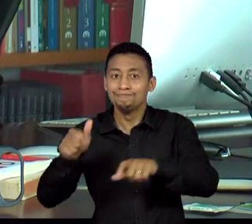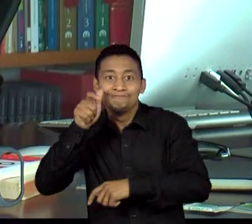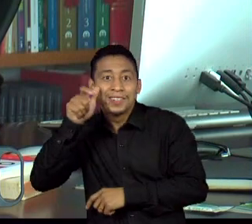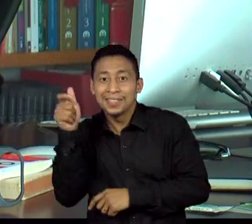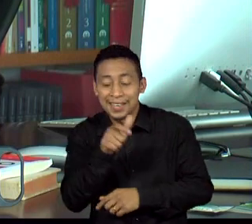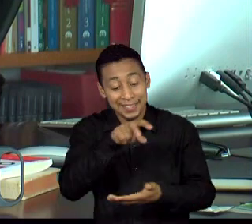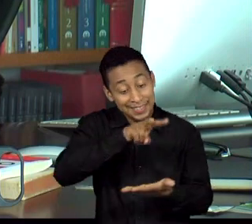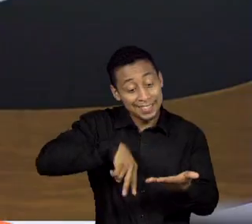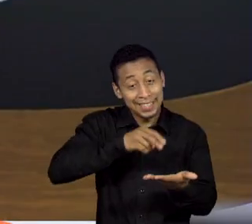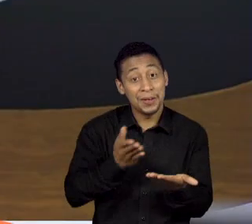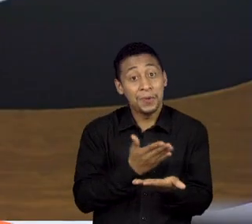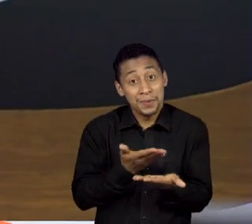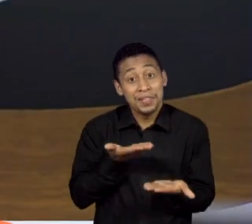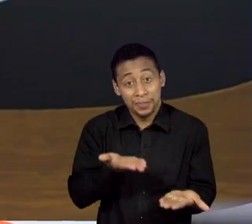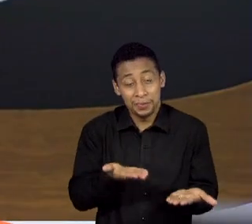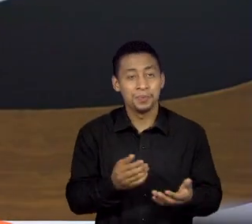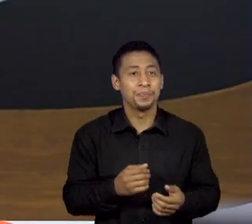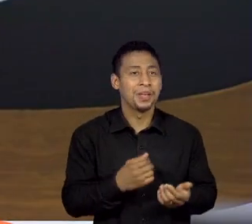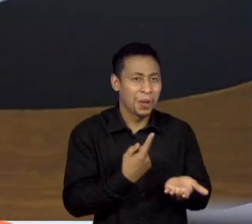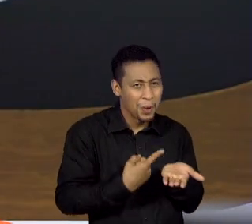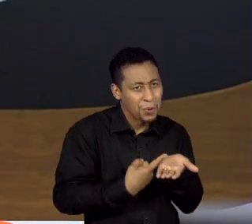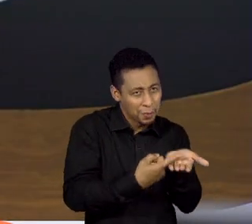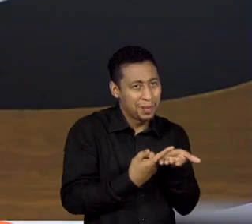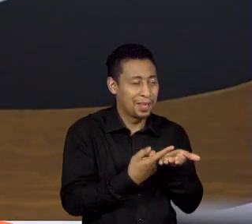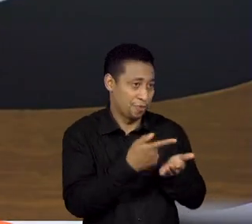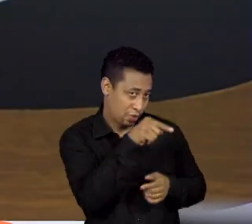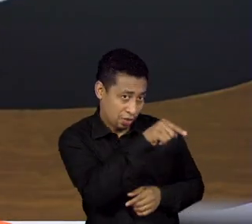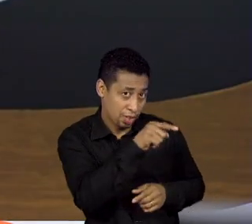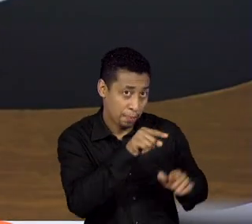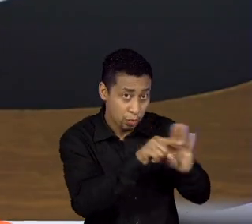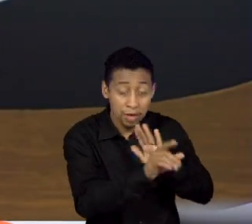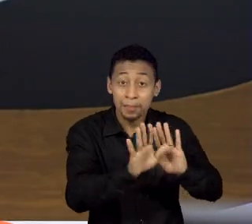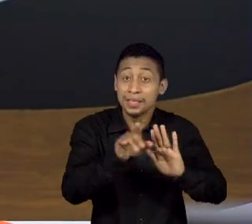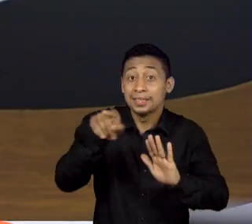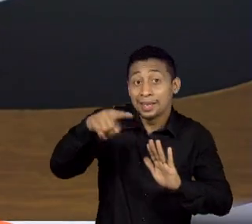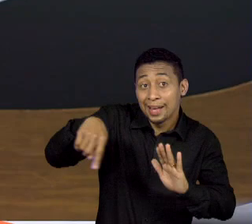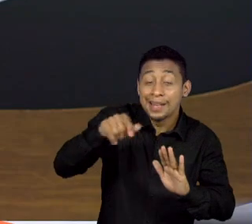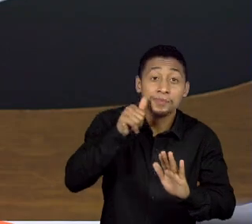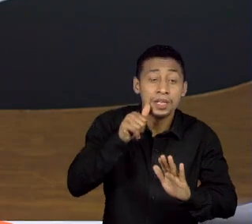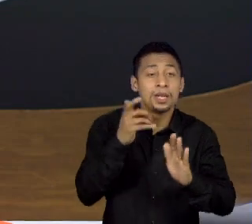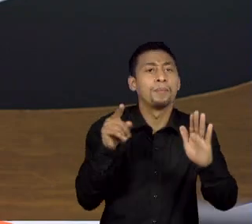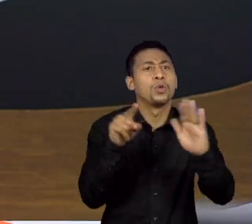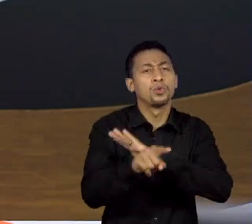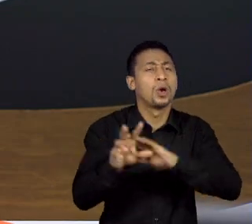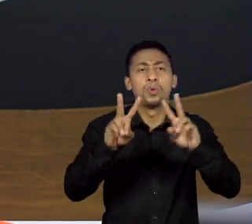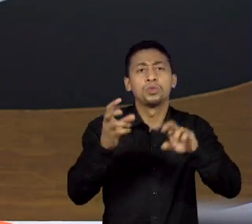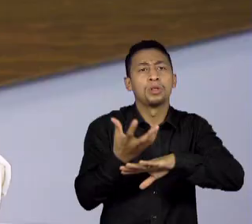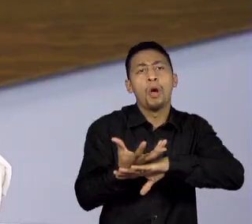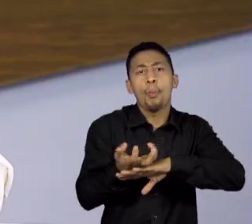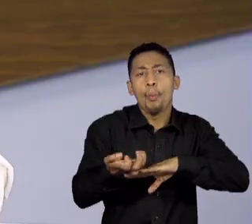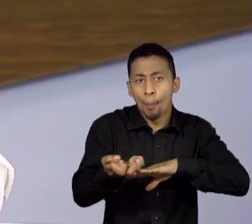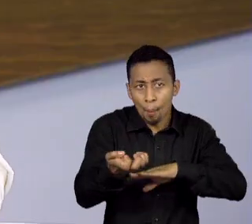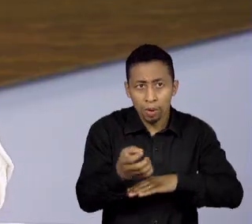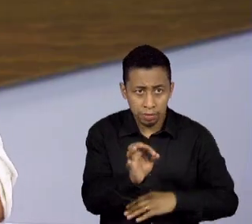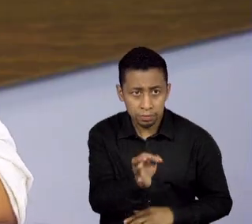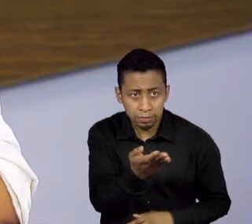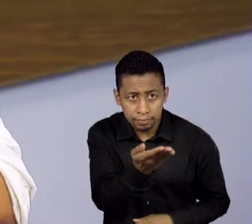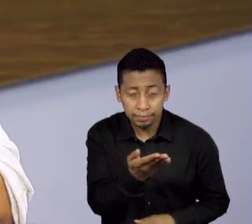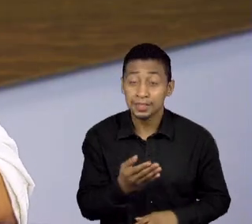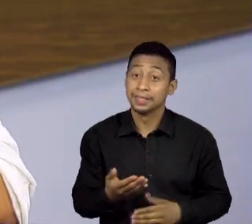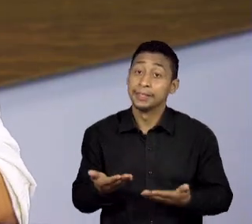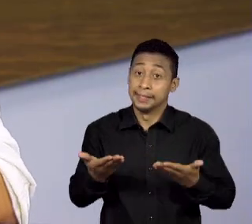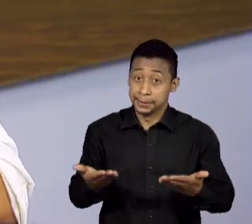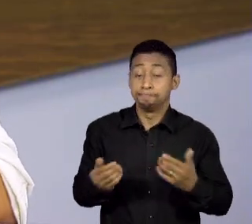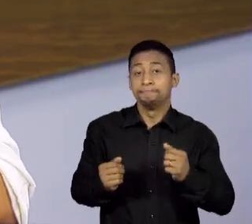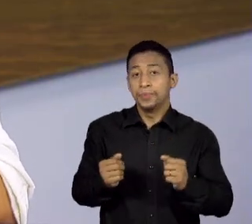bastante esse livro. Eu tinha combinado de passar para vocês, mas as meninas têm alguma pergunta sobre Grande Sertão, é isso, Maria e Marina? Eu queria